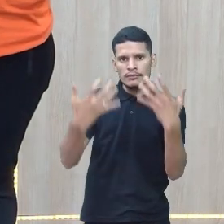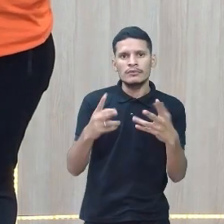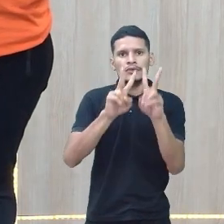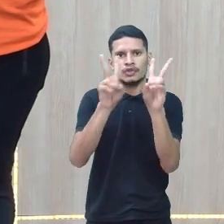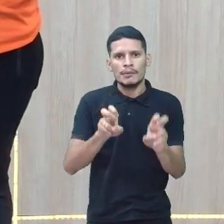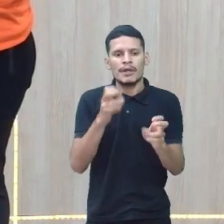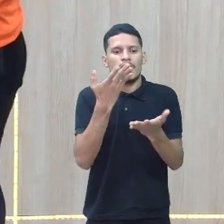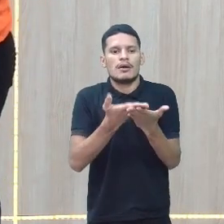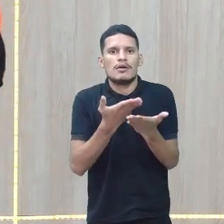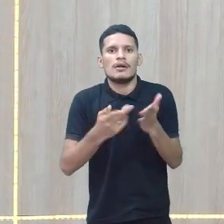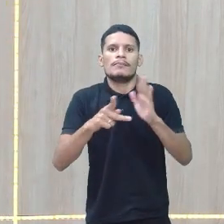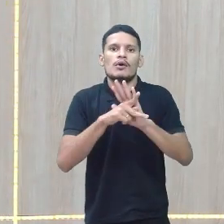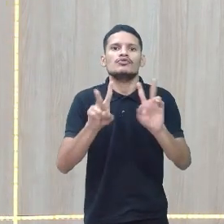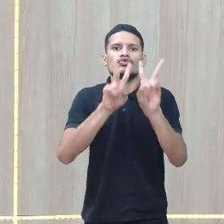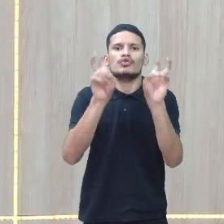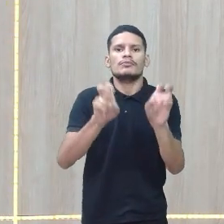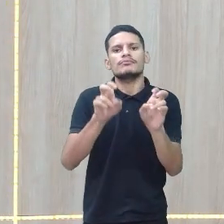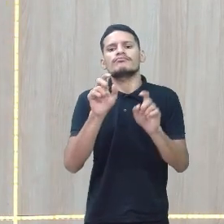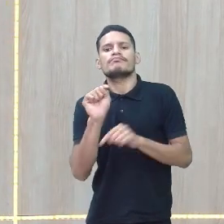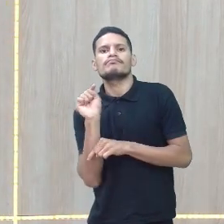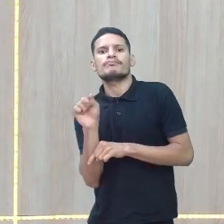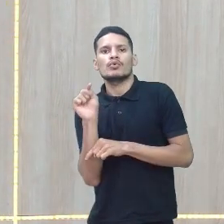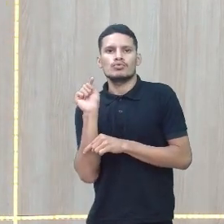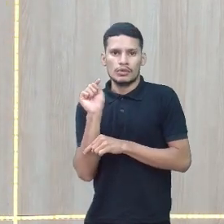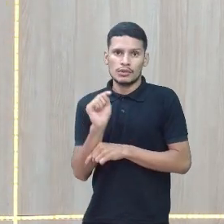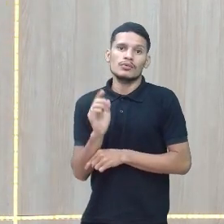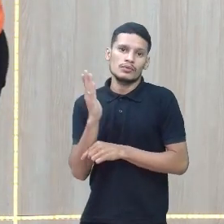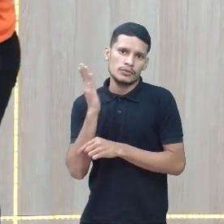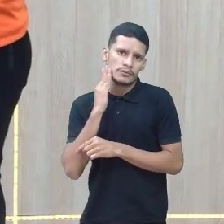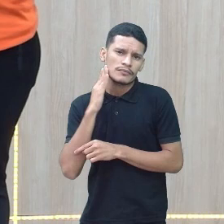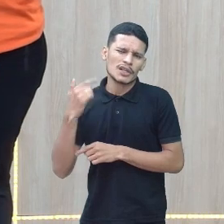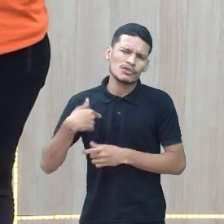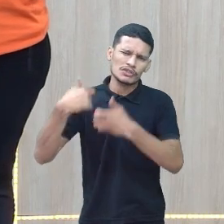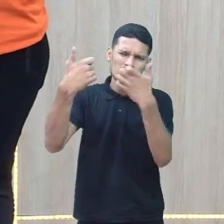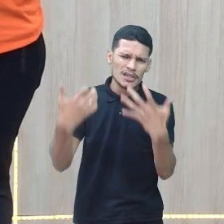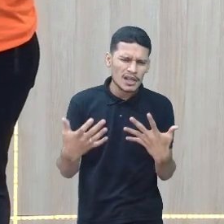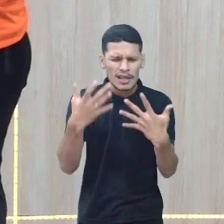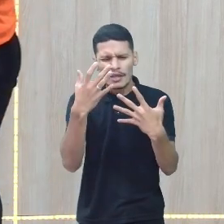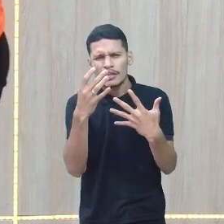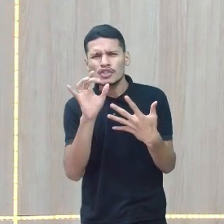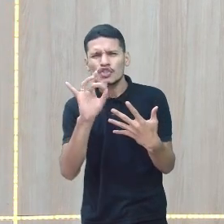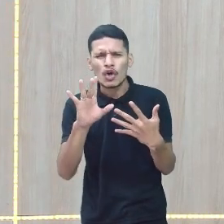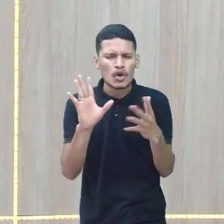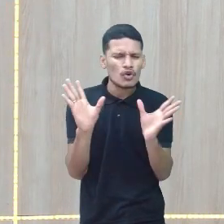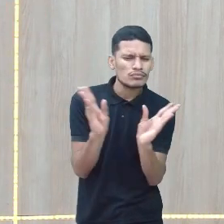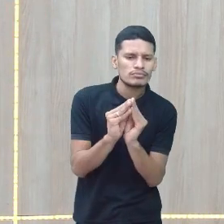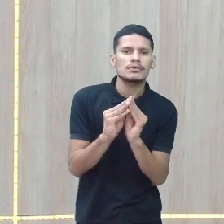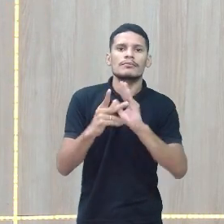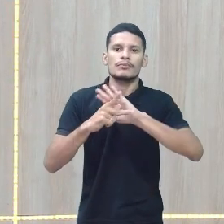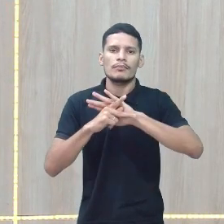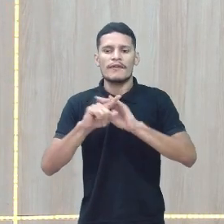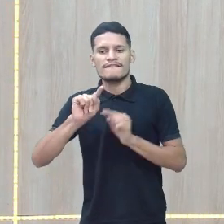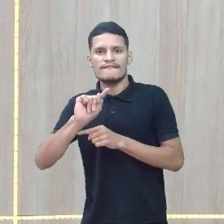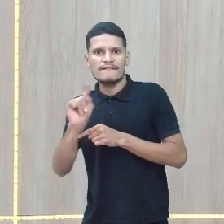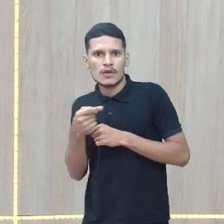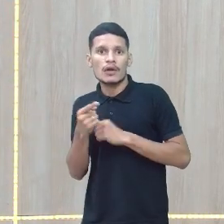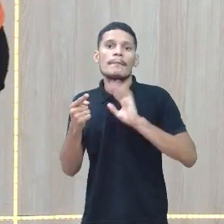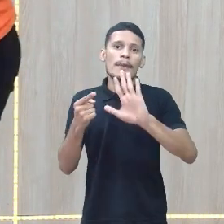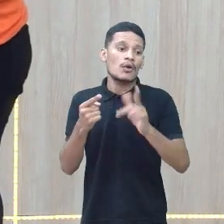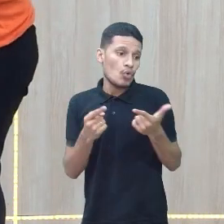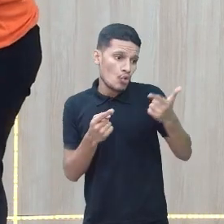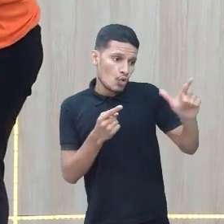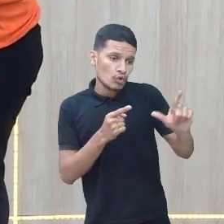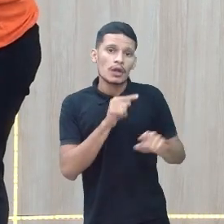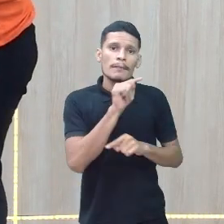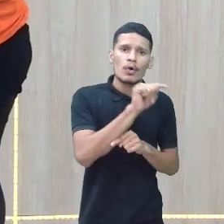e entramos só um pouquinho, no uso da vírgula e exploramos outras pontuações.